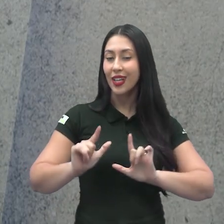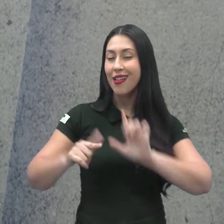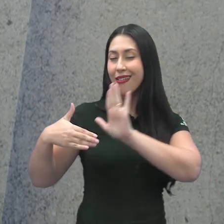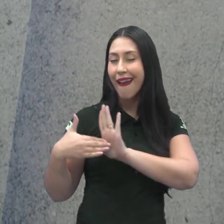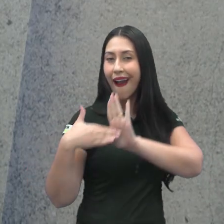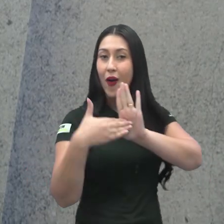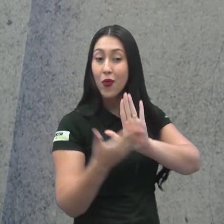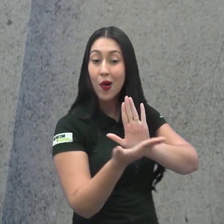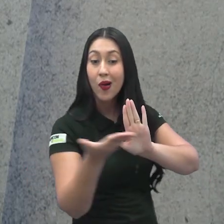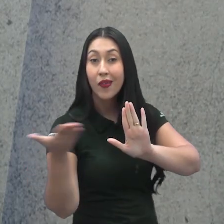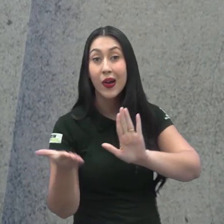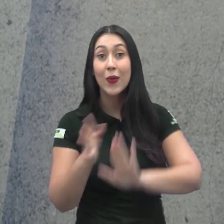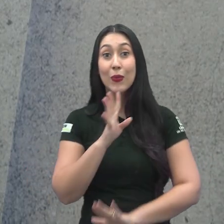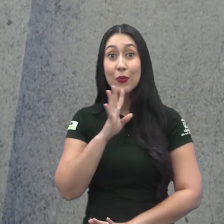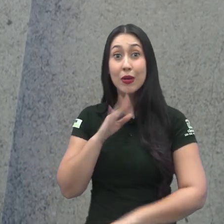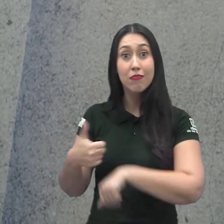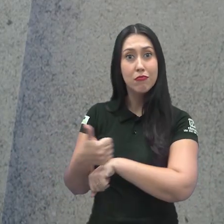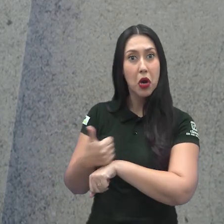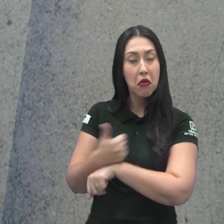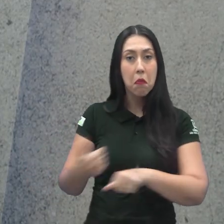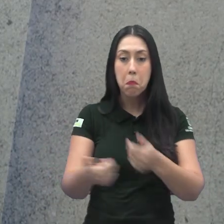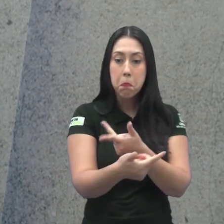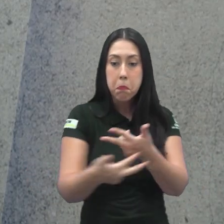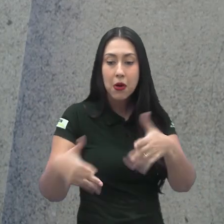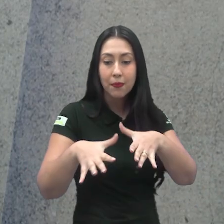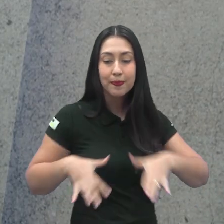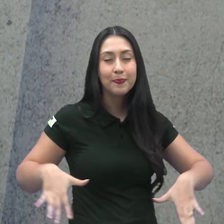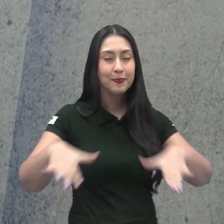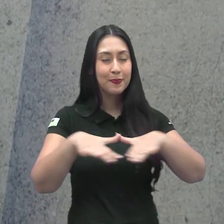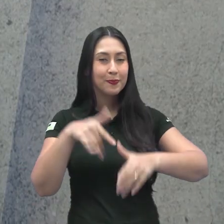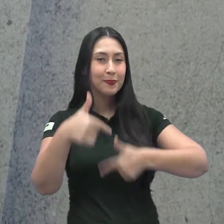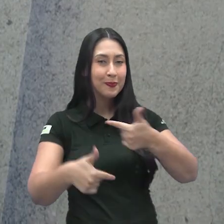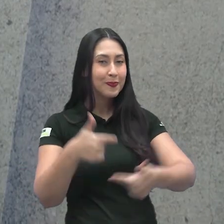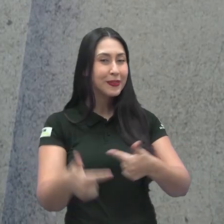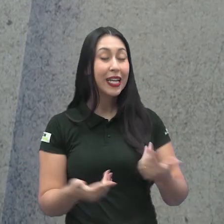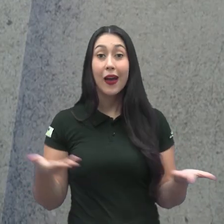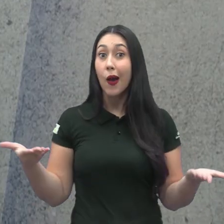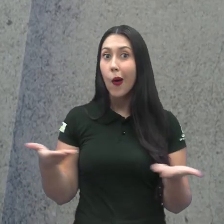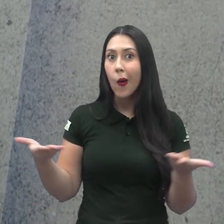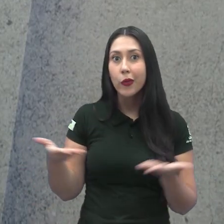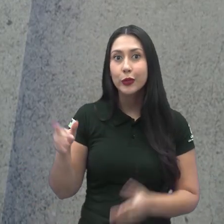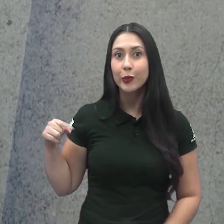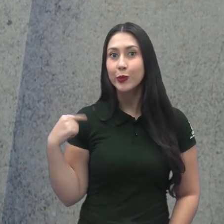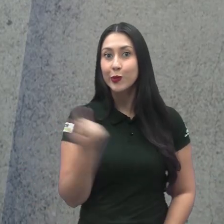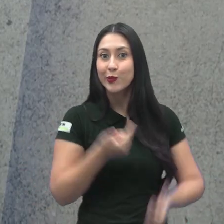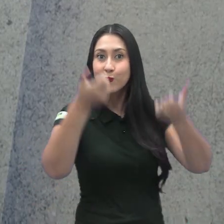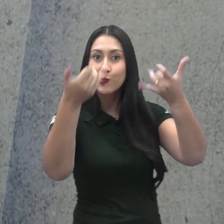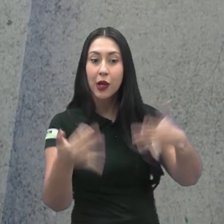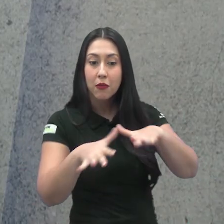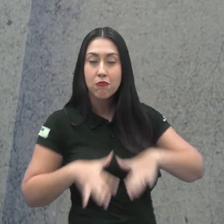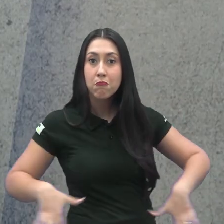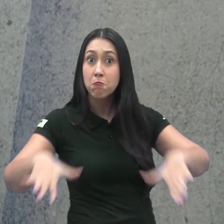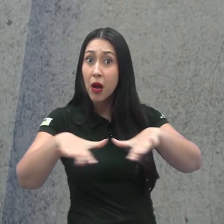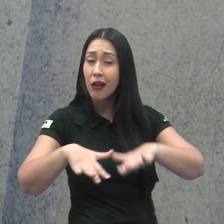conecta você às profissões, às tendências e ao mercado de trabalho. No programa de hoje, a gente vai falar de uma área